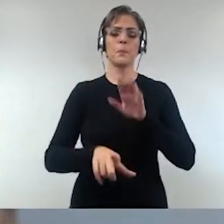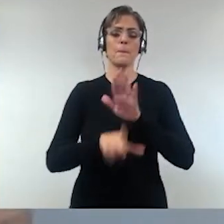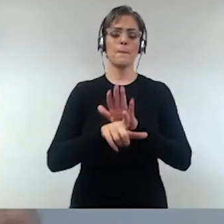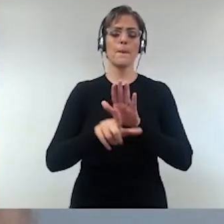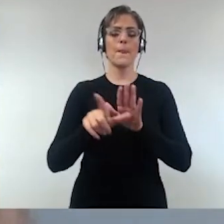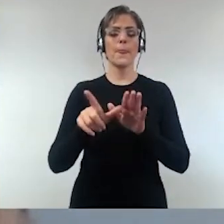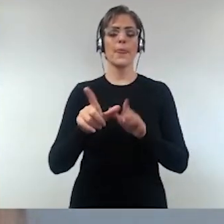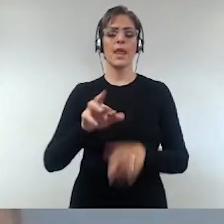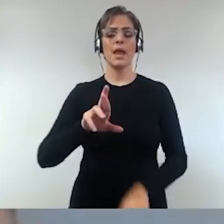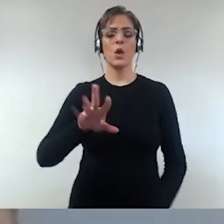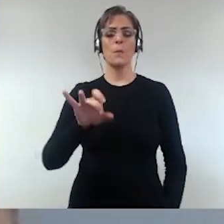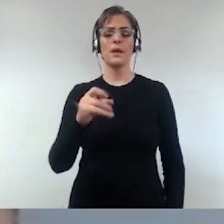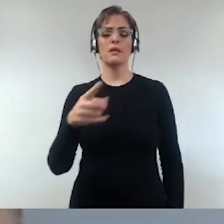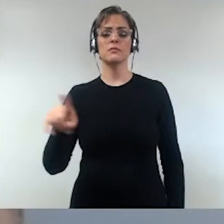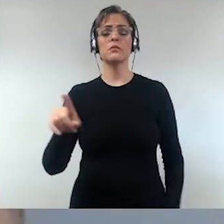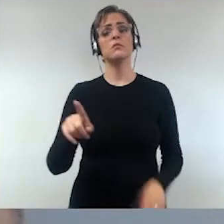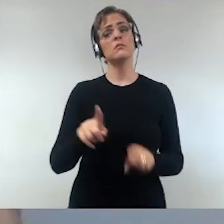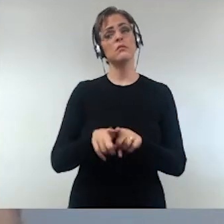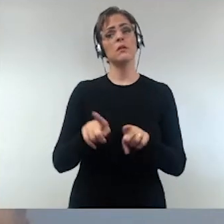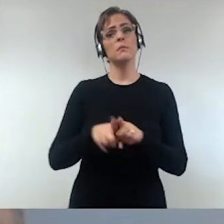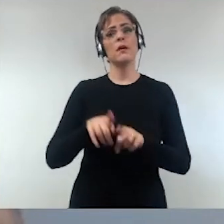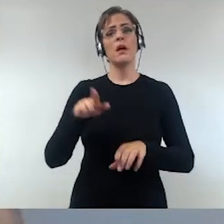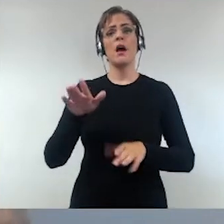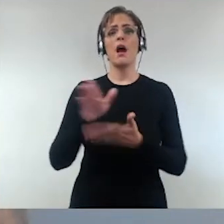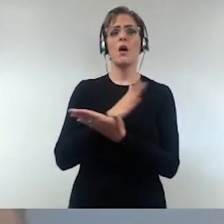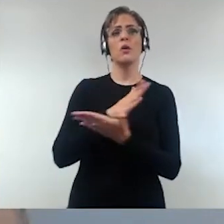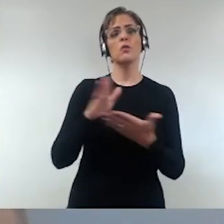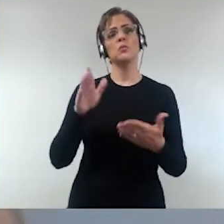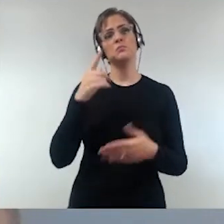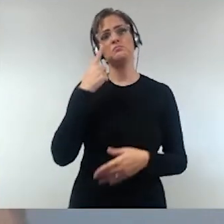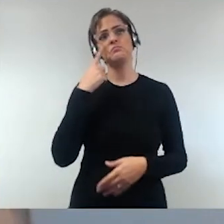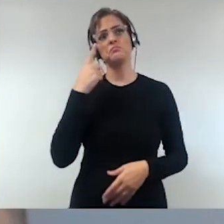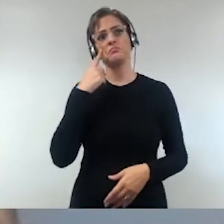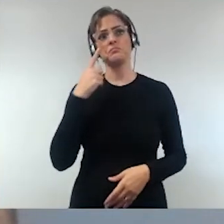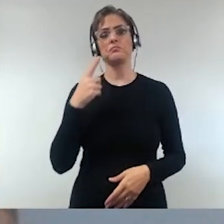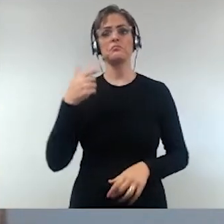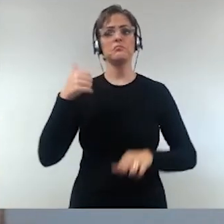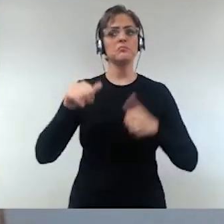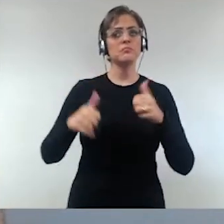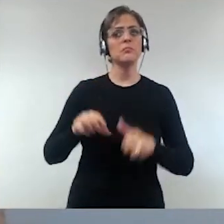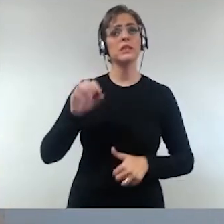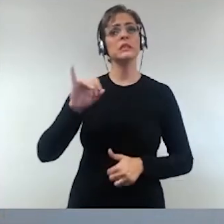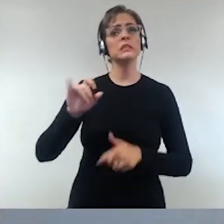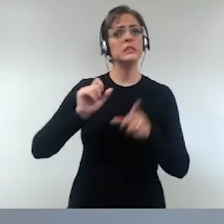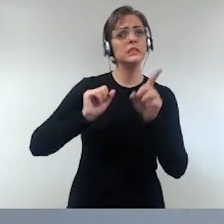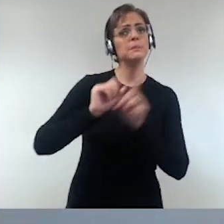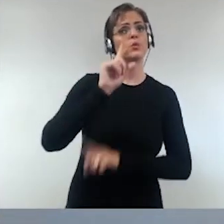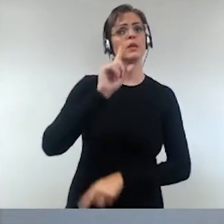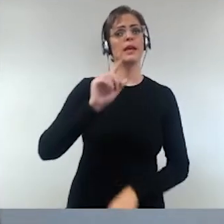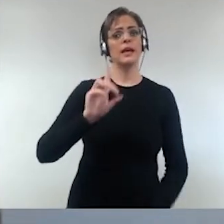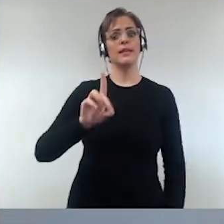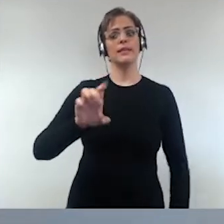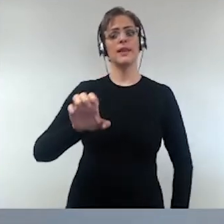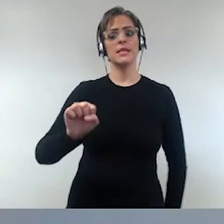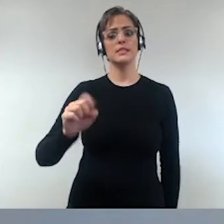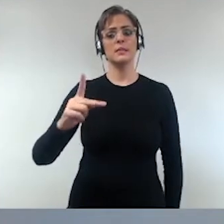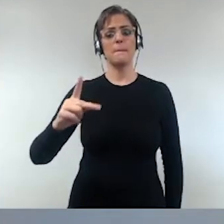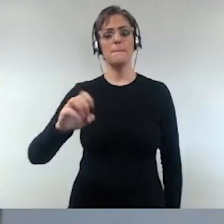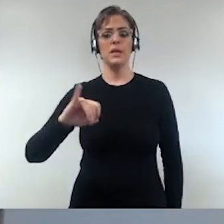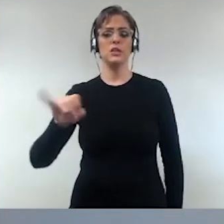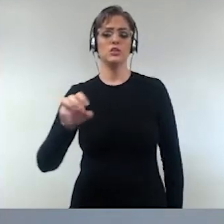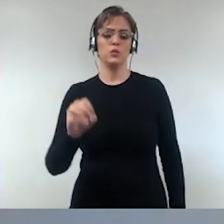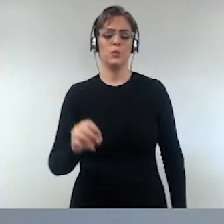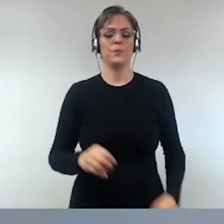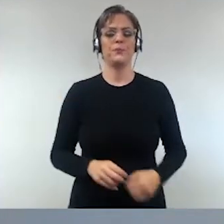e até avaliar com despejo algumas situações ou atos executivos que levem a despejo ou outro tipo de constrição. Então,